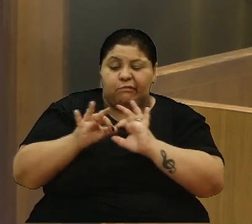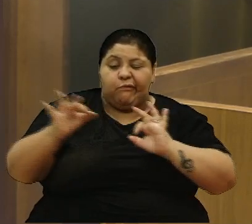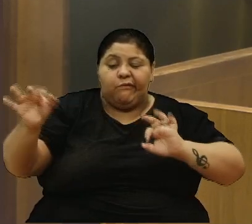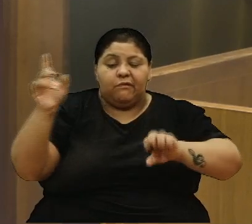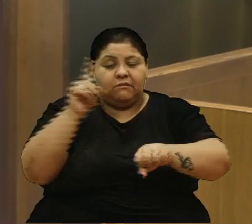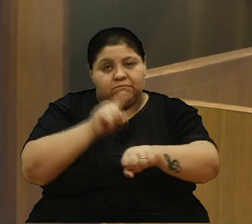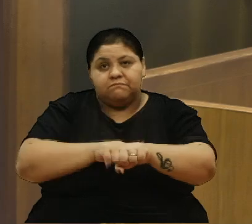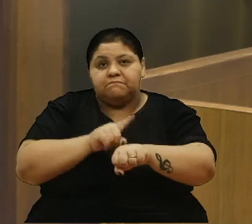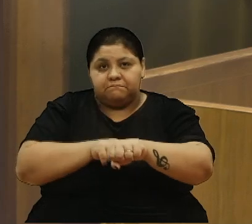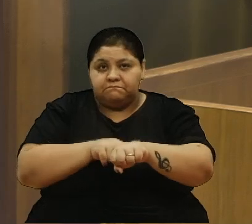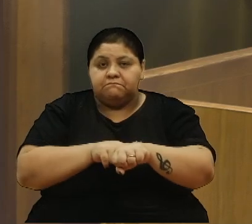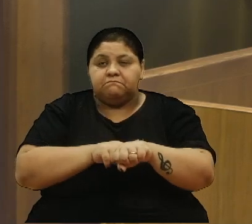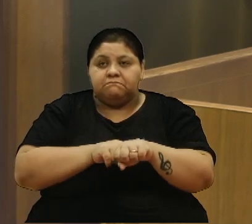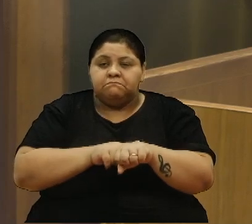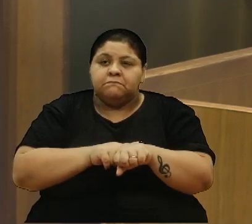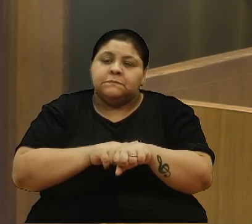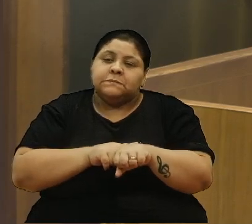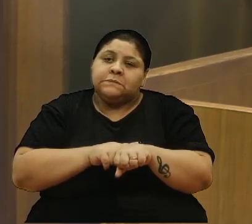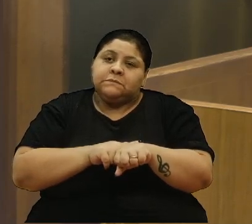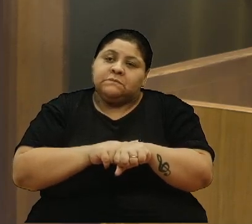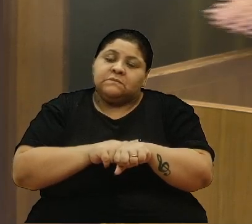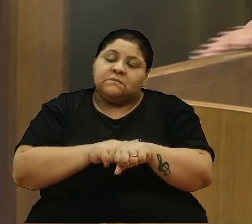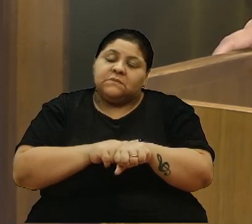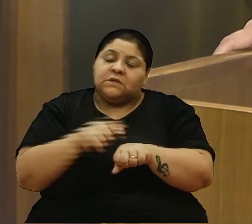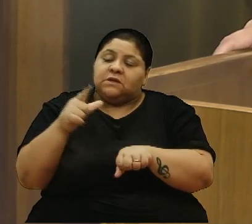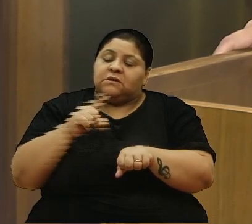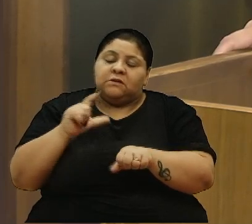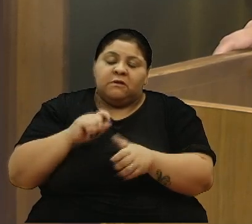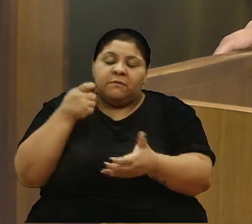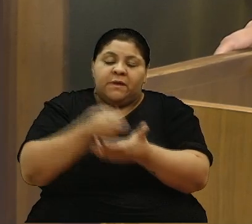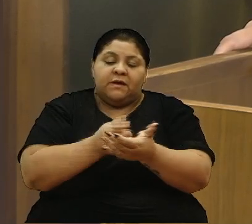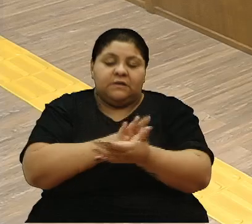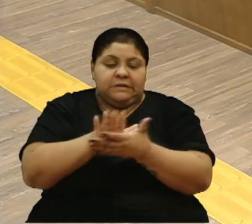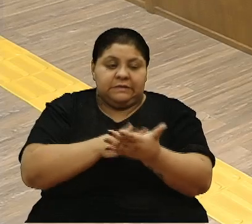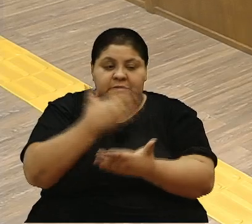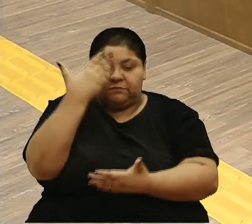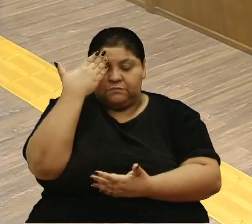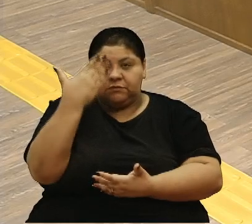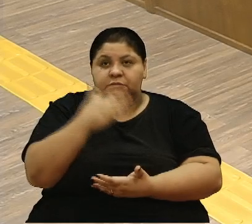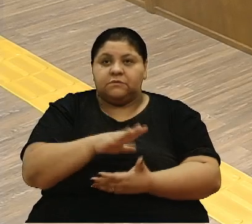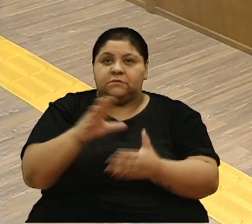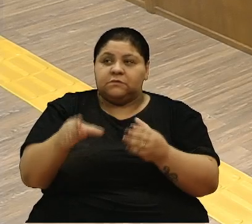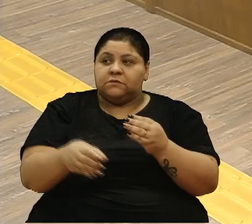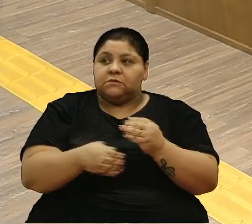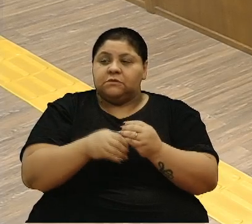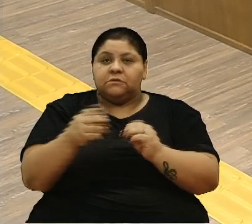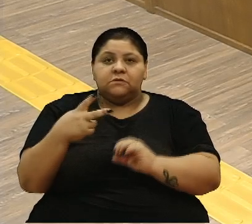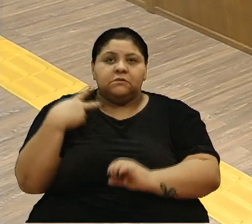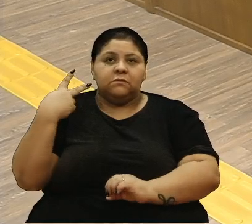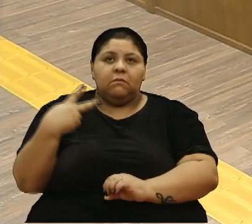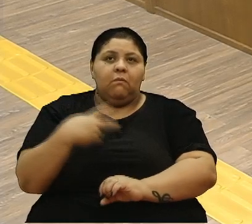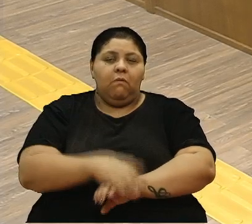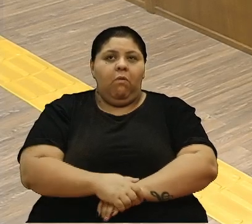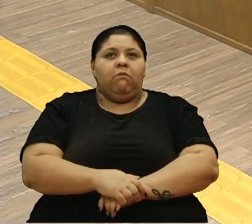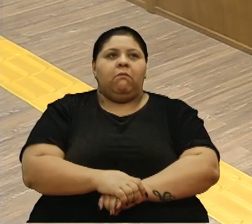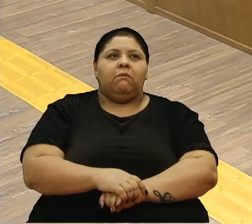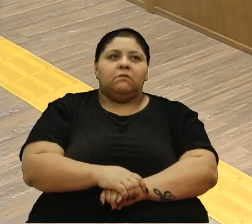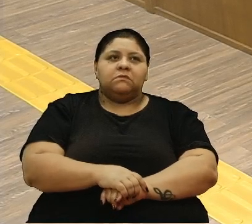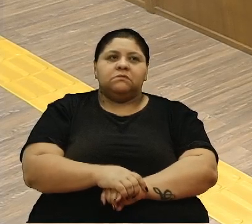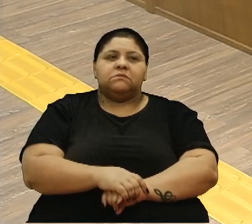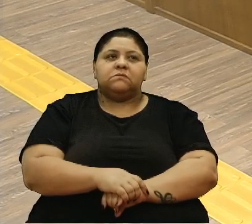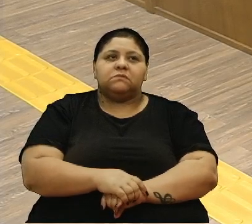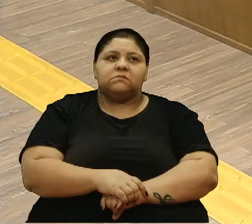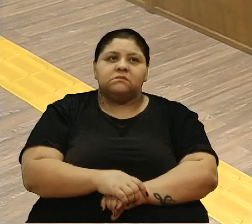aqui e que não teve custo nenhum. Obrigado. Uma parte, vereador. Tem tempo